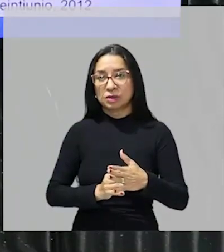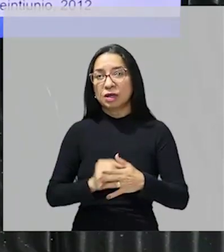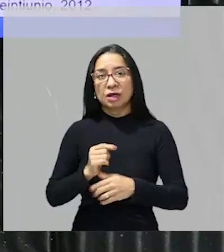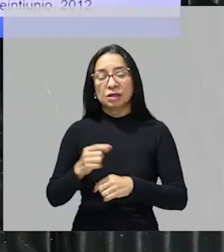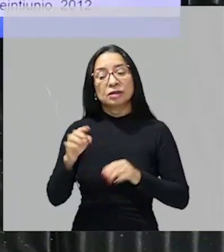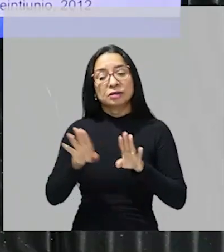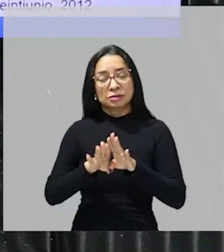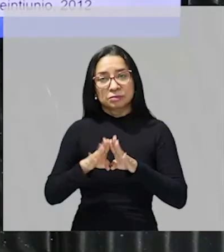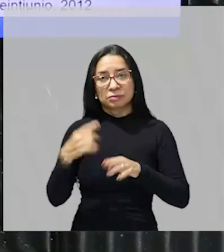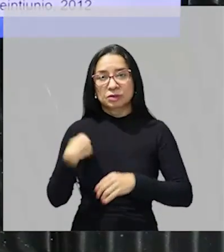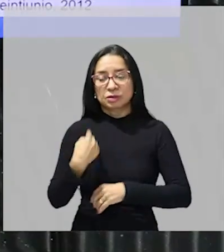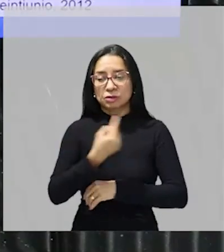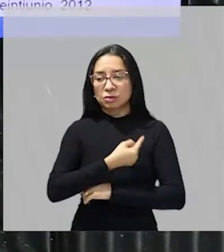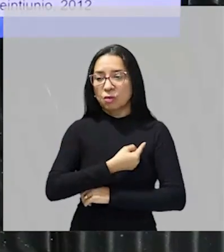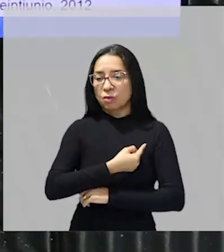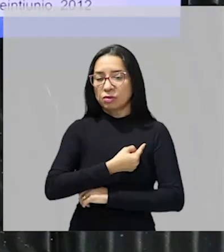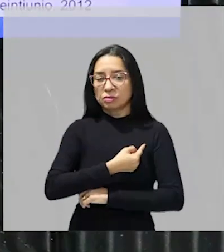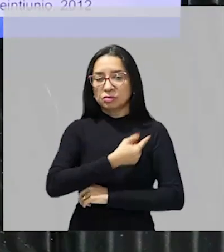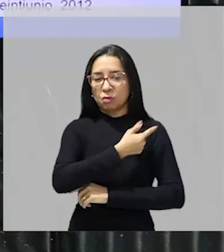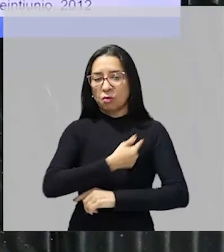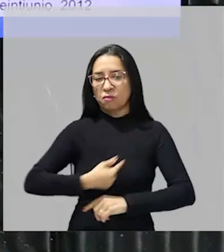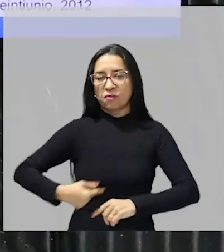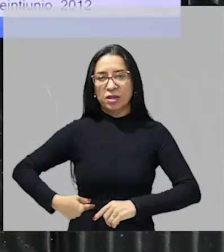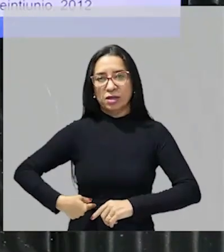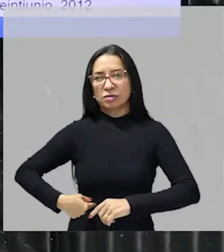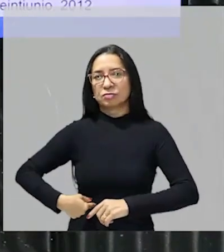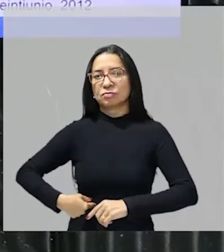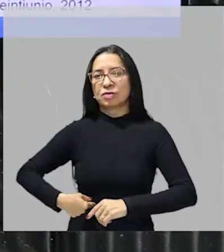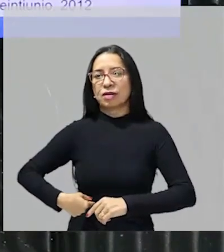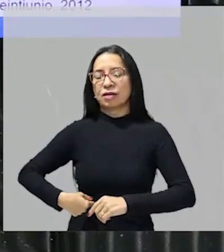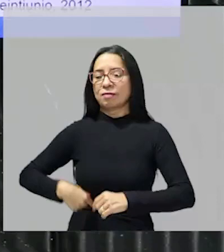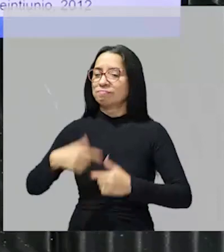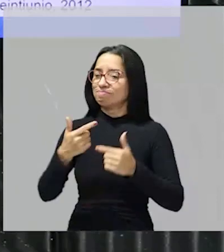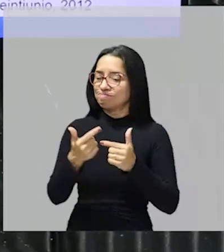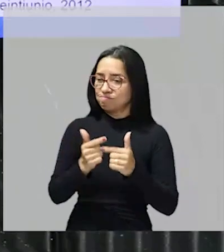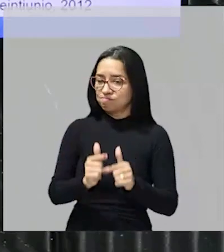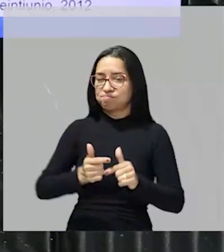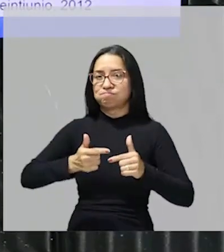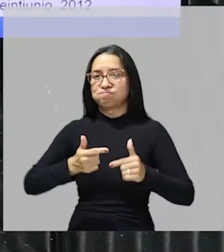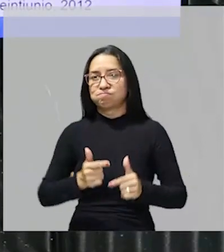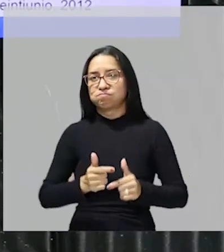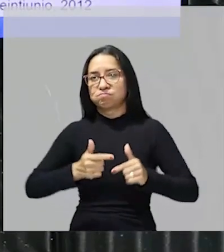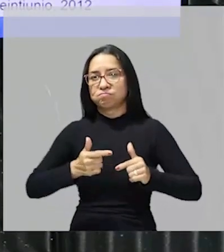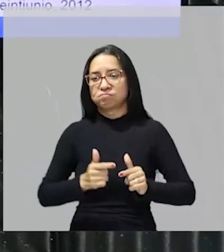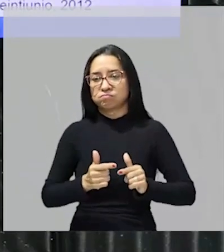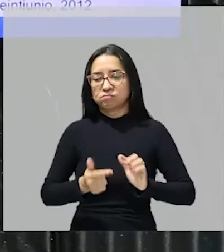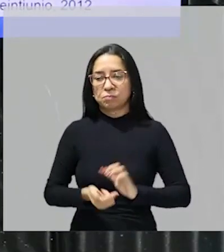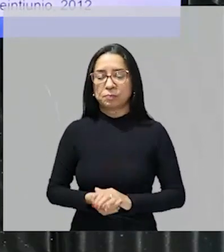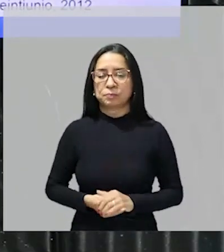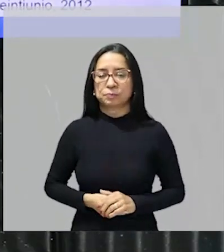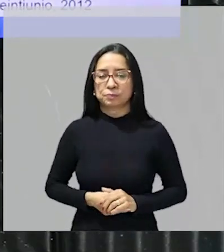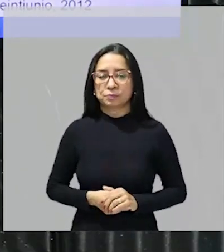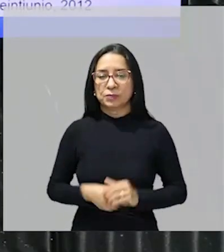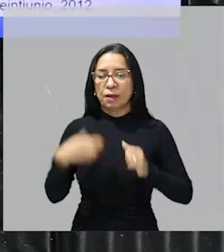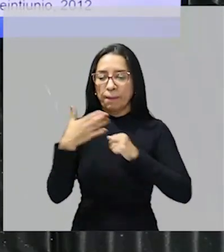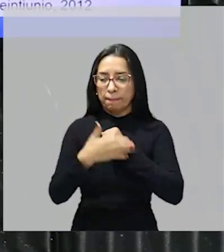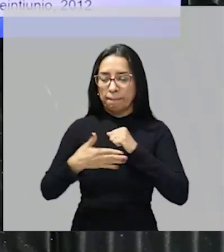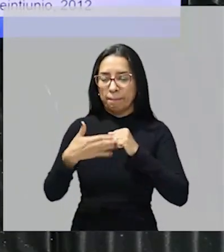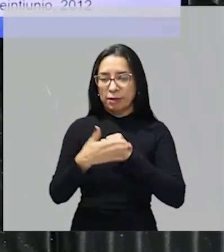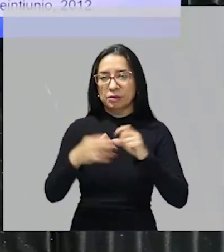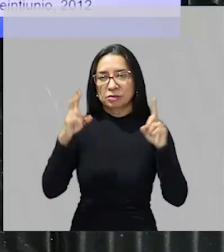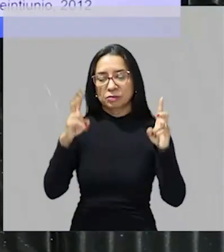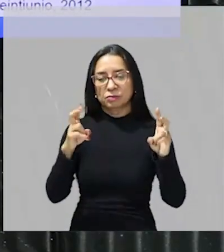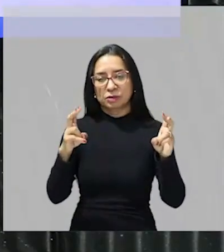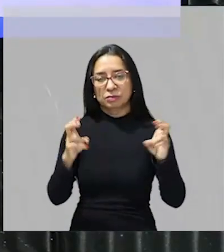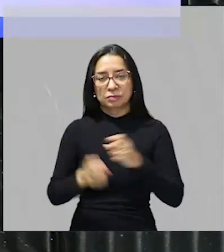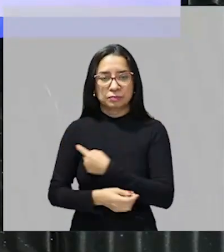é o governo dormir. Por quê? Porque eles foram tolhidos dos seus sonhos. Essa aqui é a base do texto. Bora ver o que está